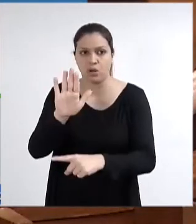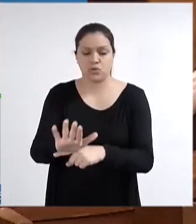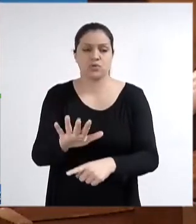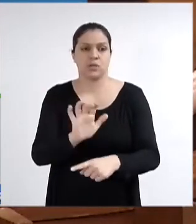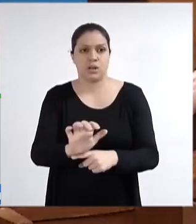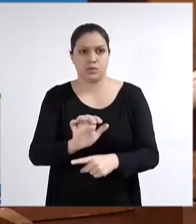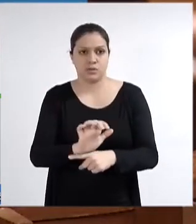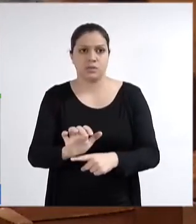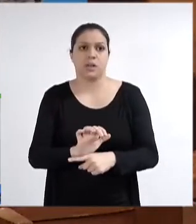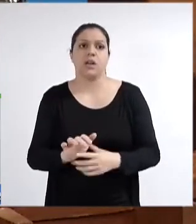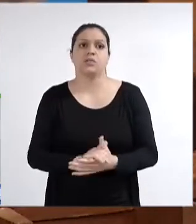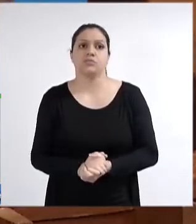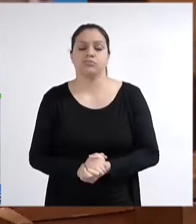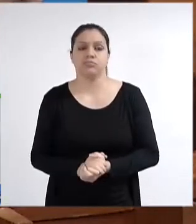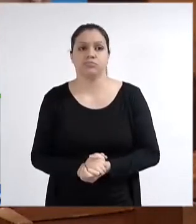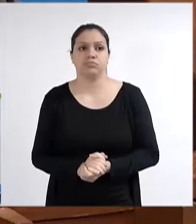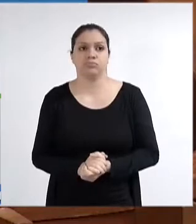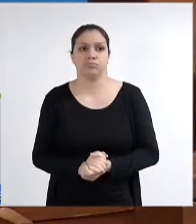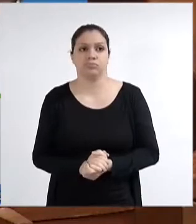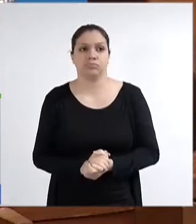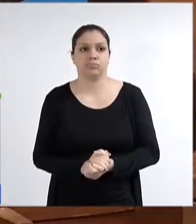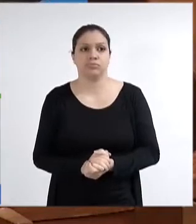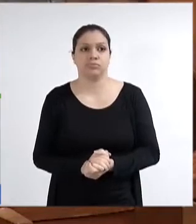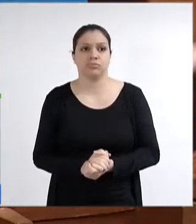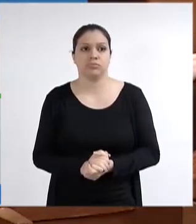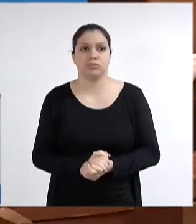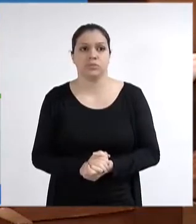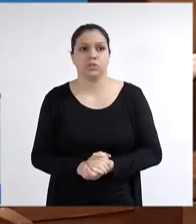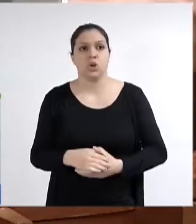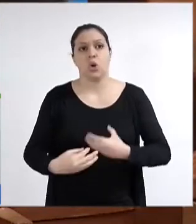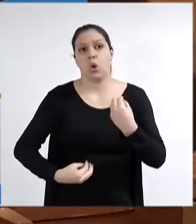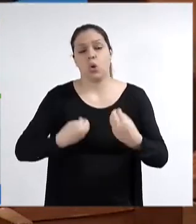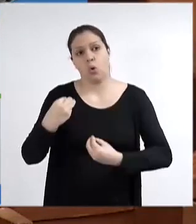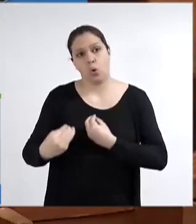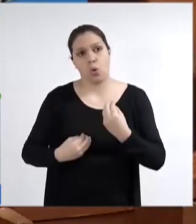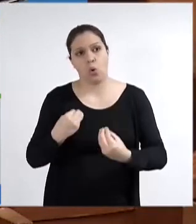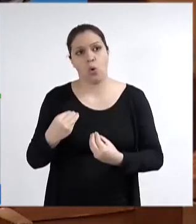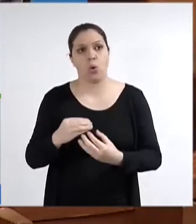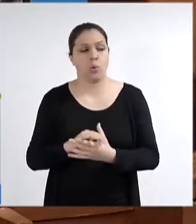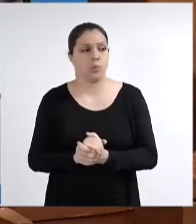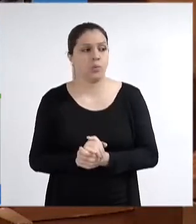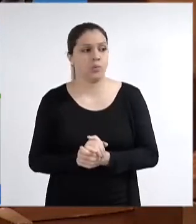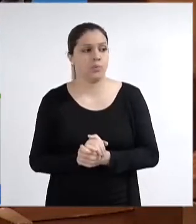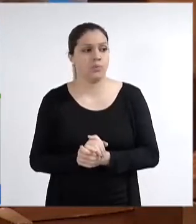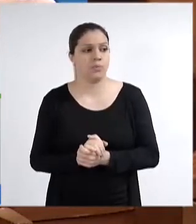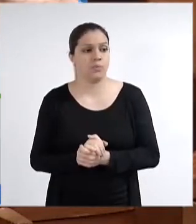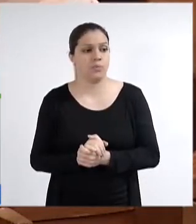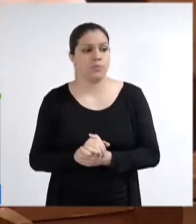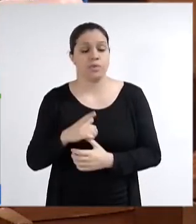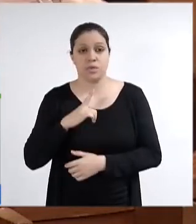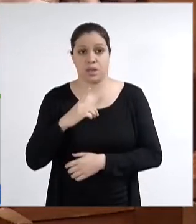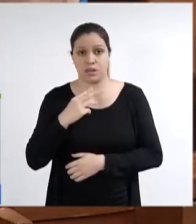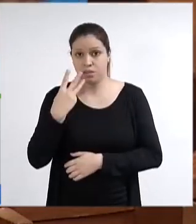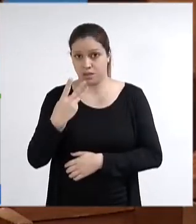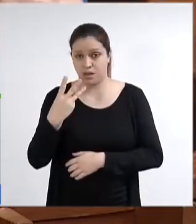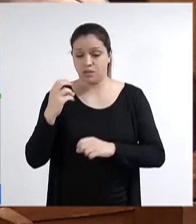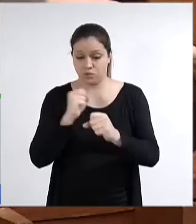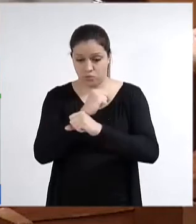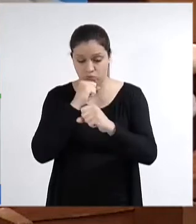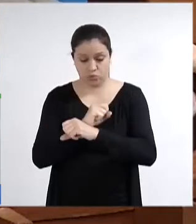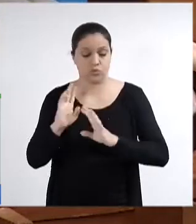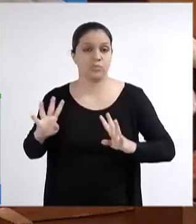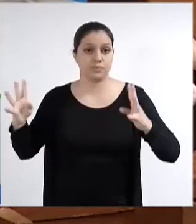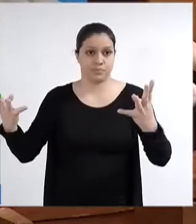Excelência pode contribuir muito, em relação a uma questão do ressarcimento do custo dos preços. Nós temos 3 presídios sendo finalizados,